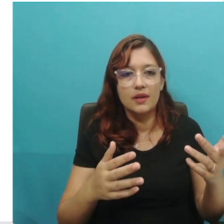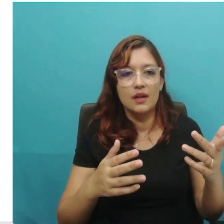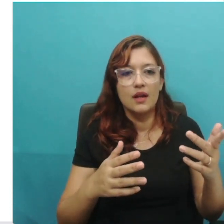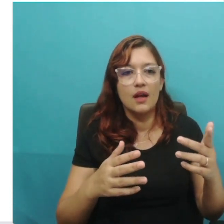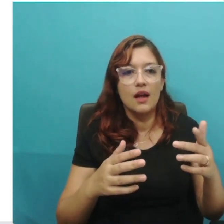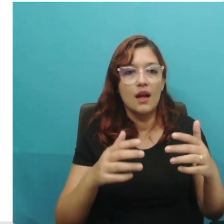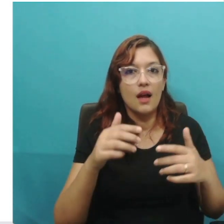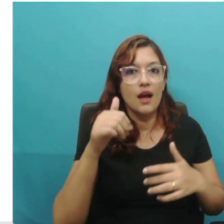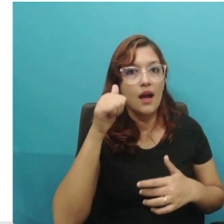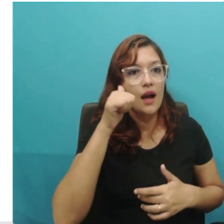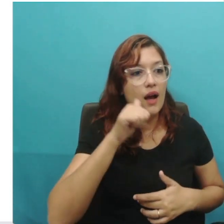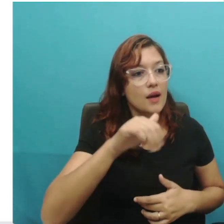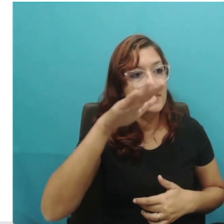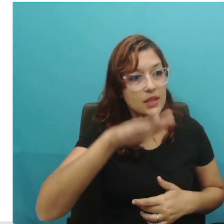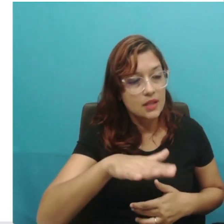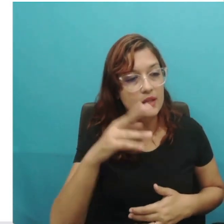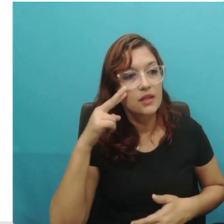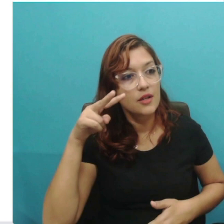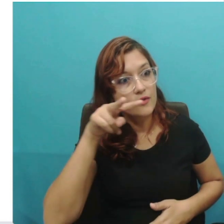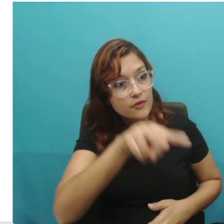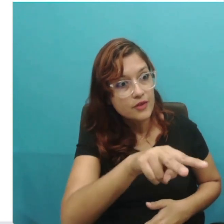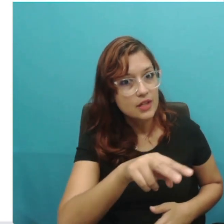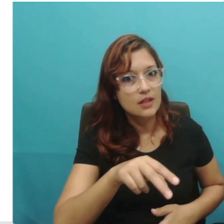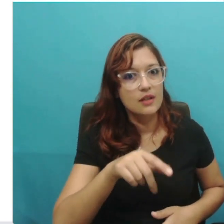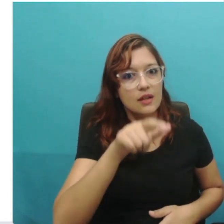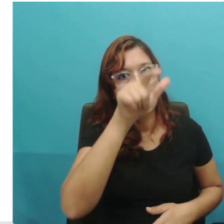A menina eu já citei.